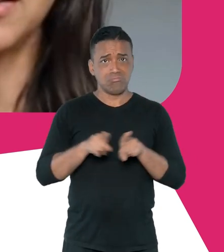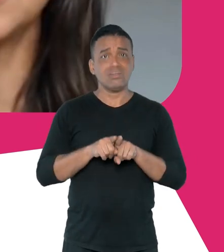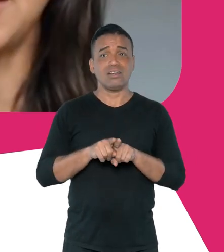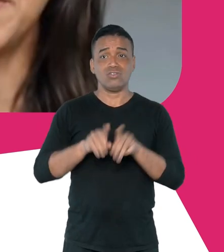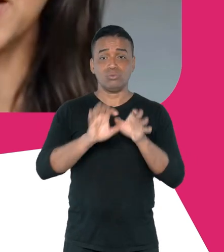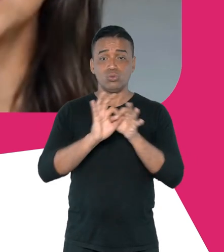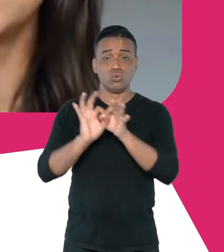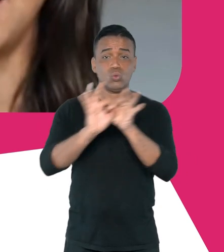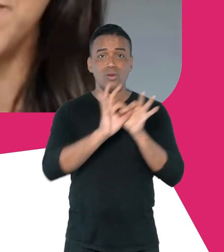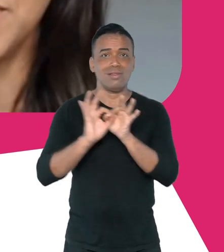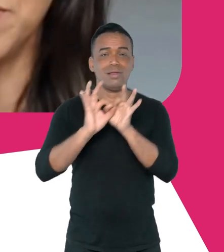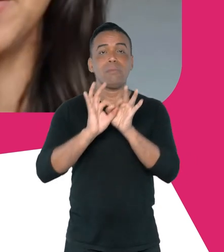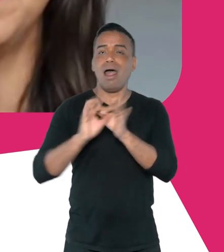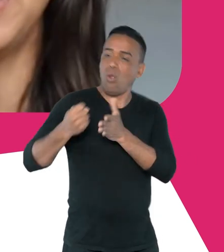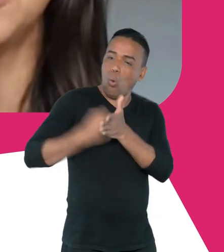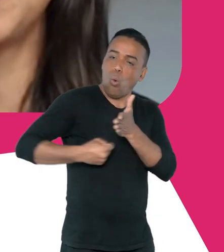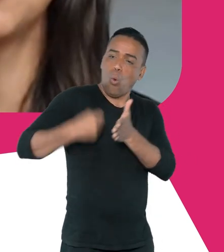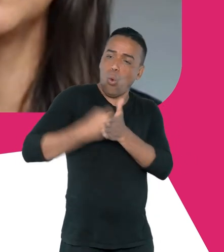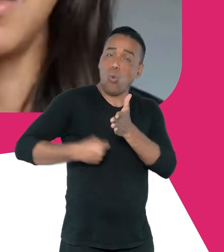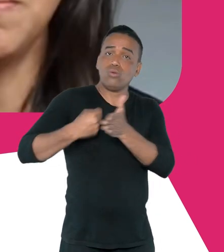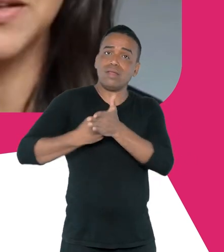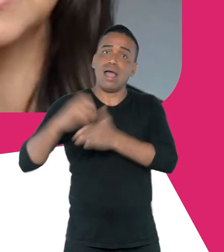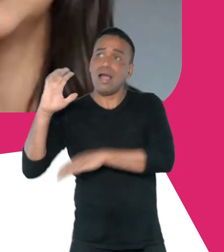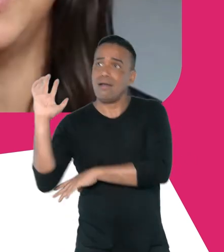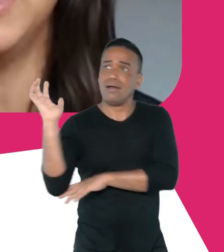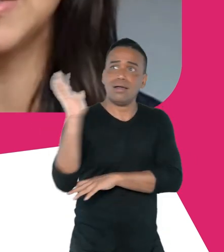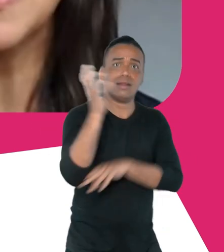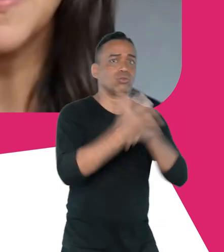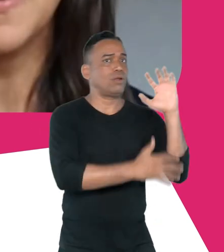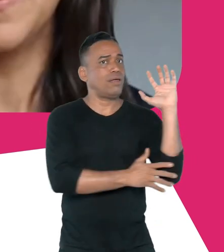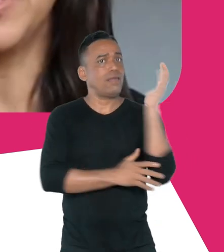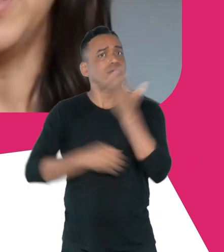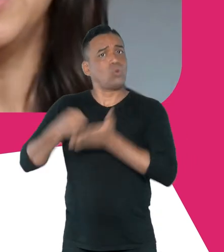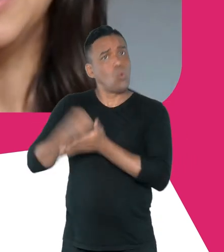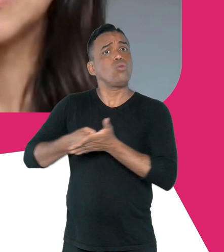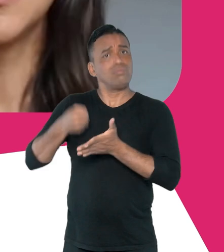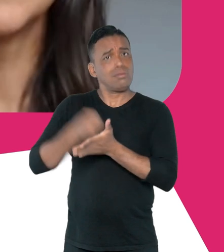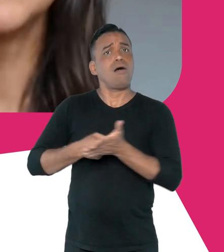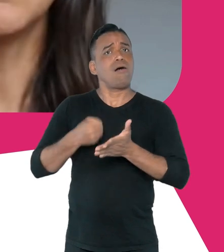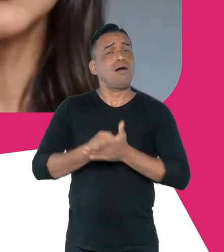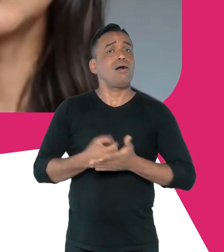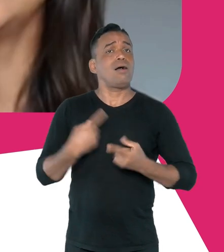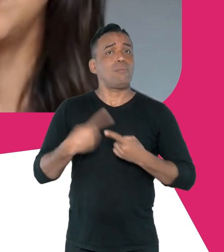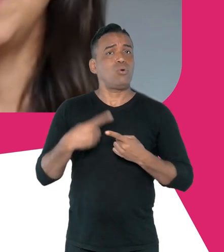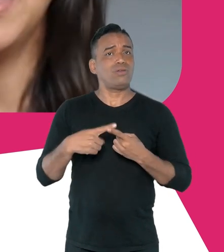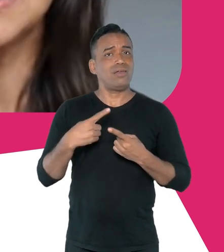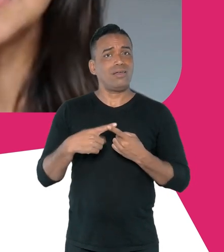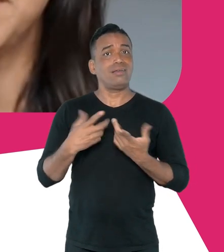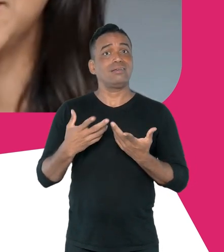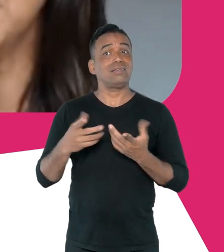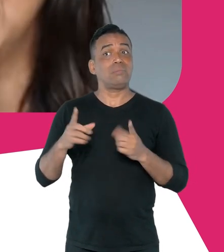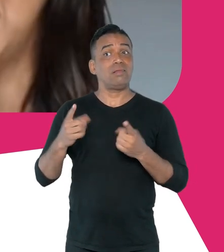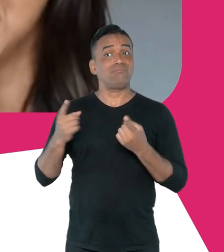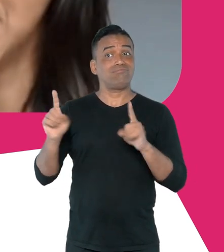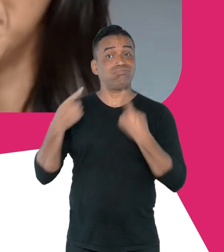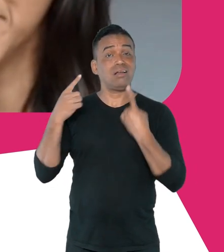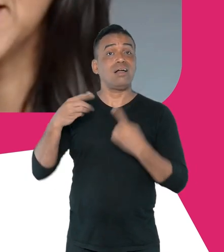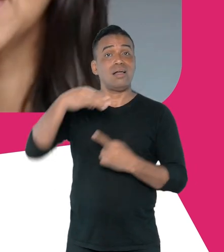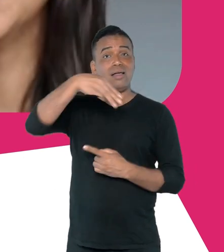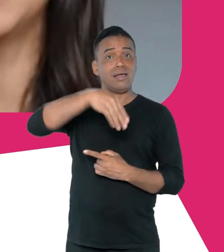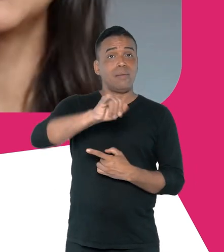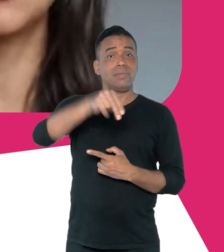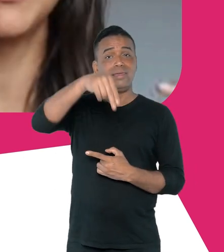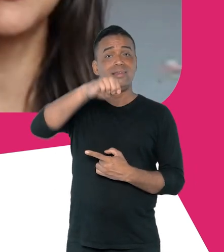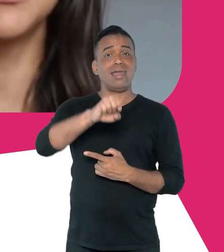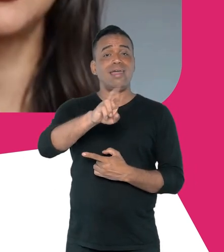se juntando até para lutar pelo meio ambiente, para lutar pela natureza, porque estamos em constante ameaça pela mineração,